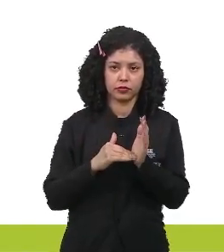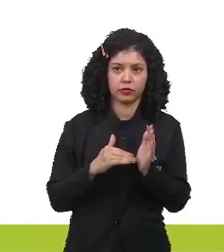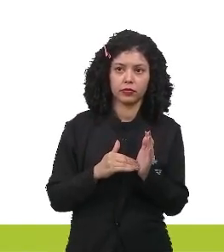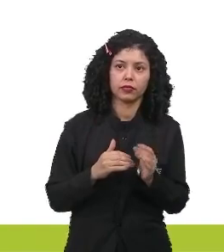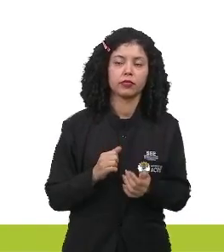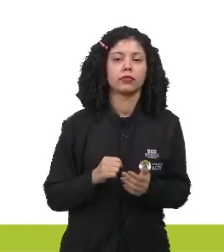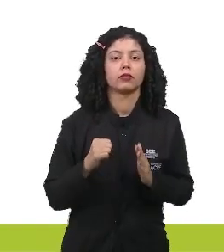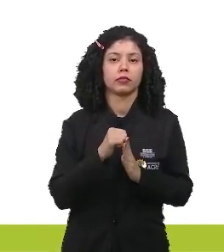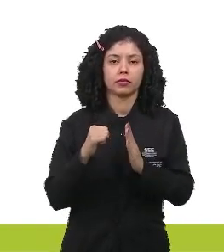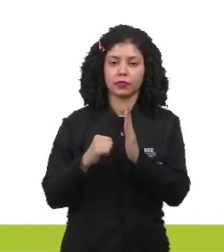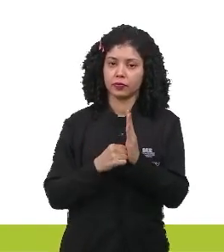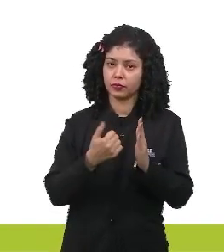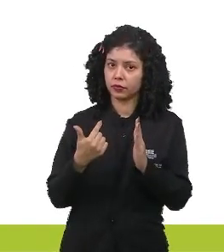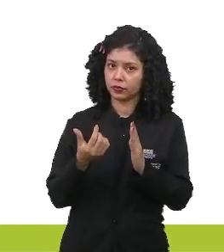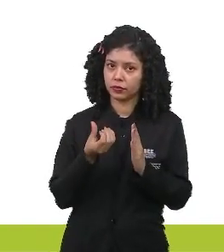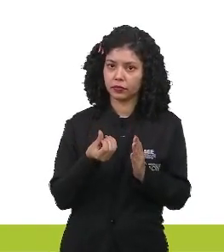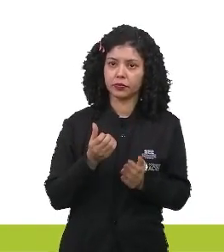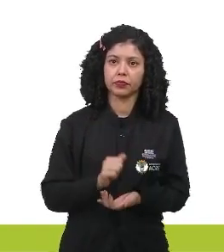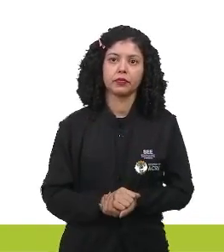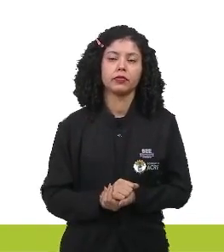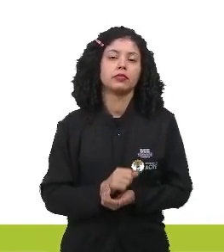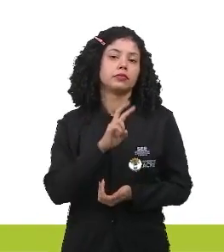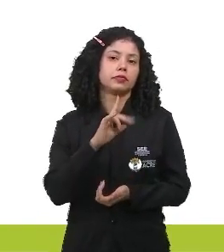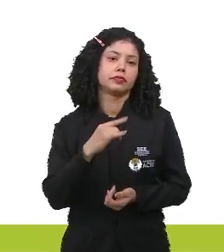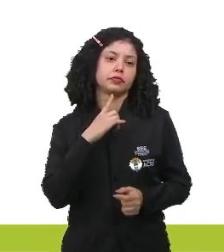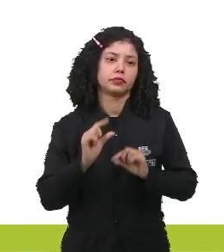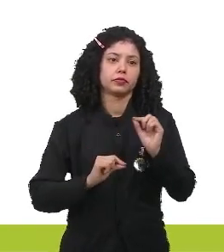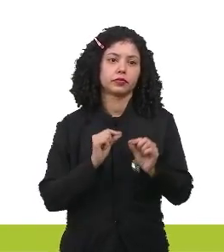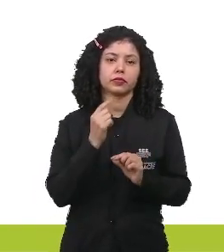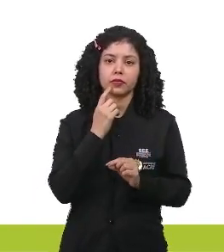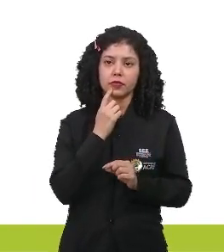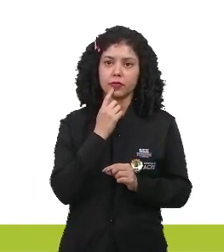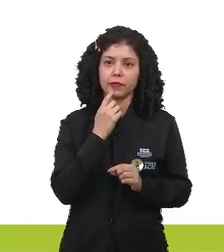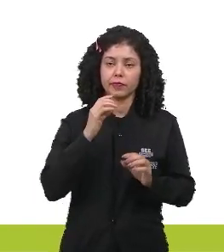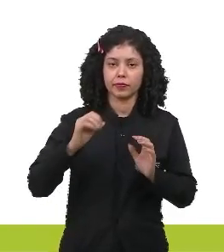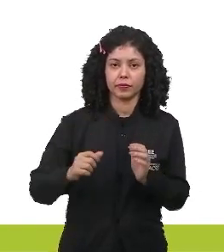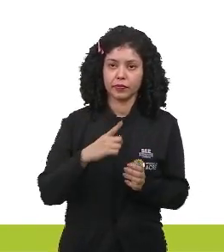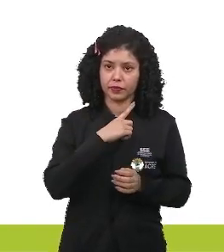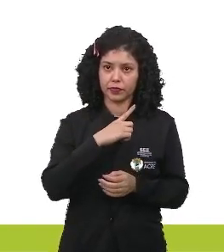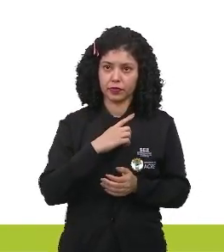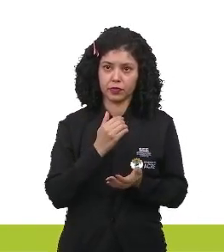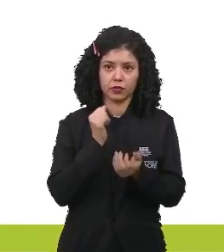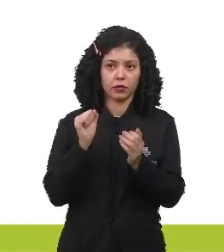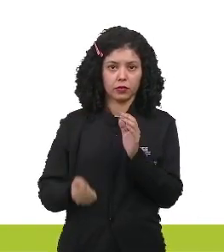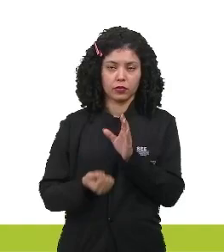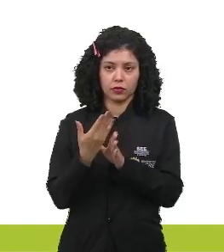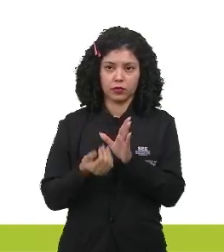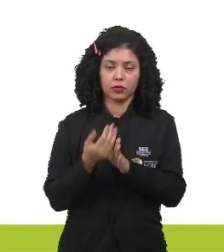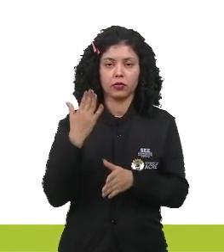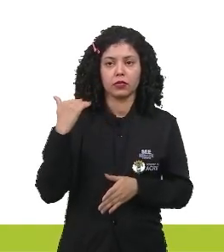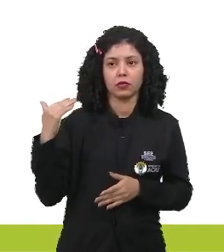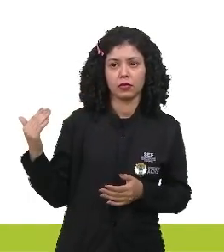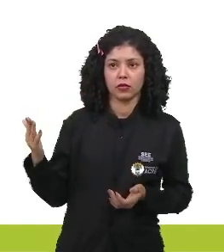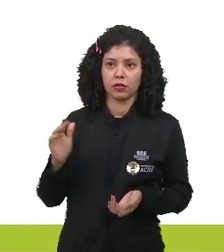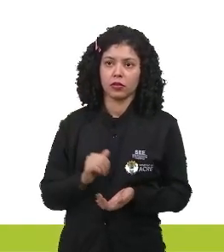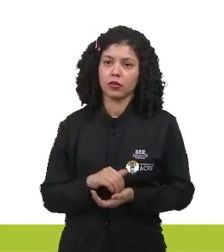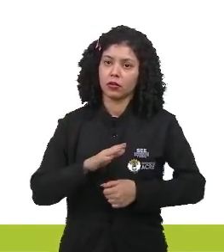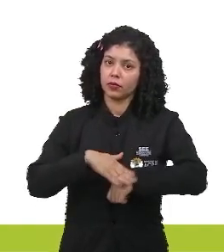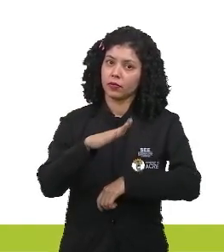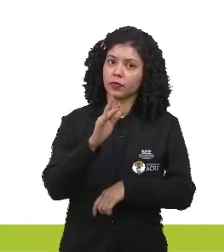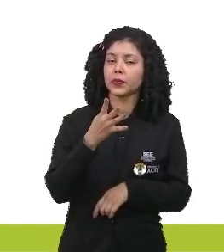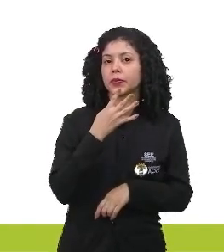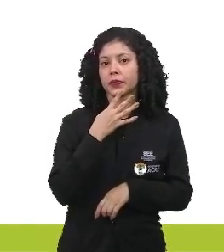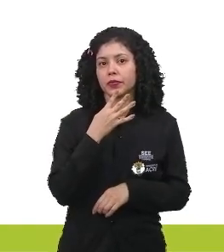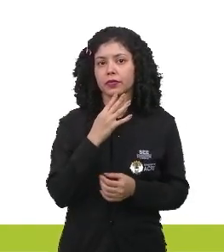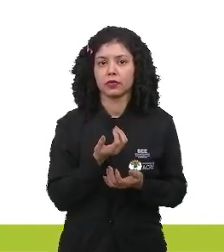século X e ele vai compor uma obra muito famosa aquela que mais a gente